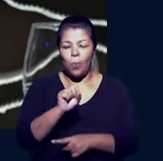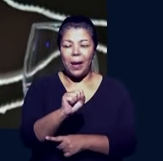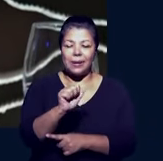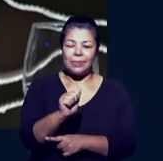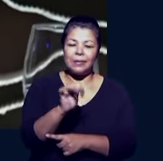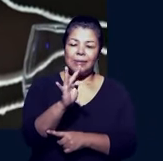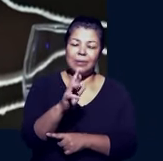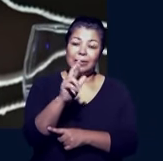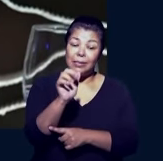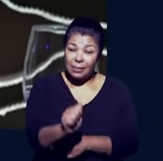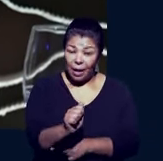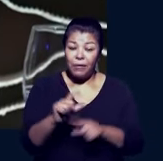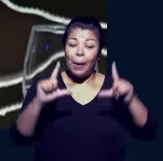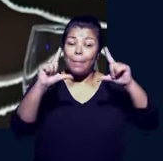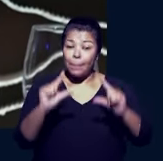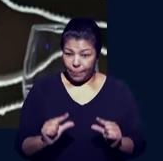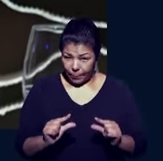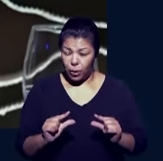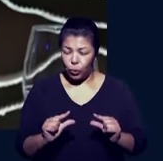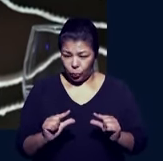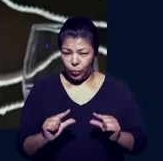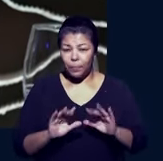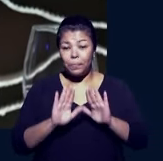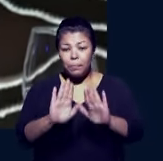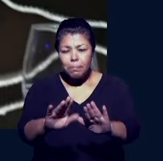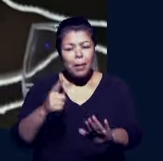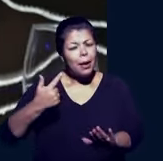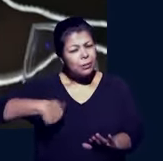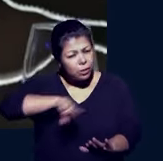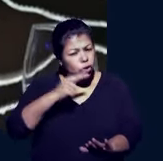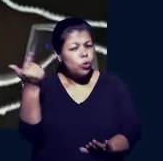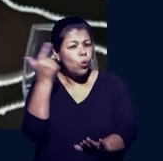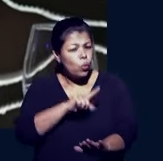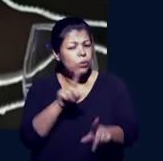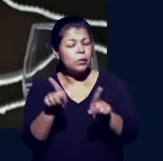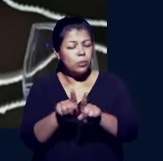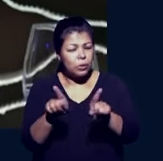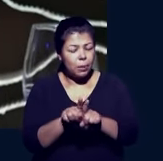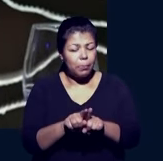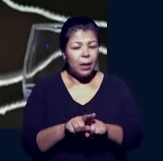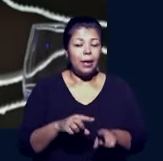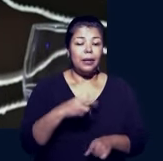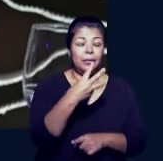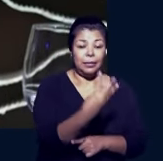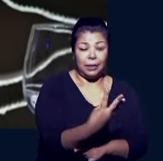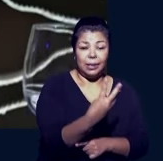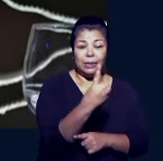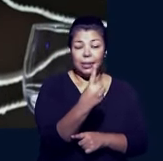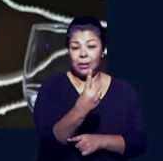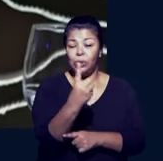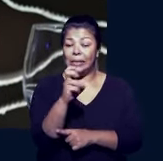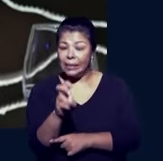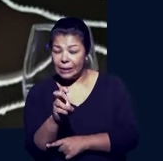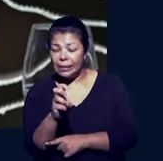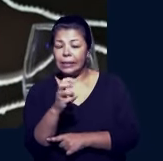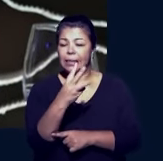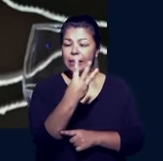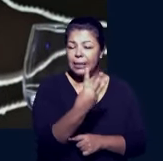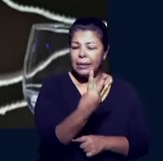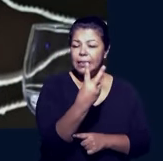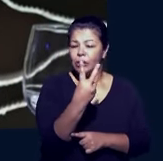rotação né Nós chegamos aí a 315 milhões de toneladas 320 milhões de